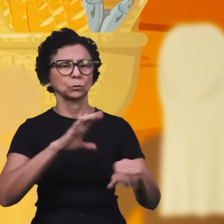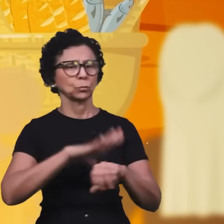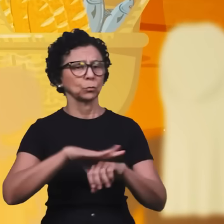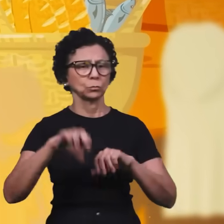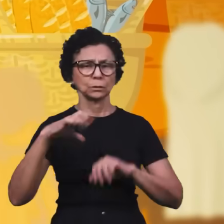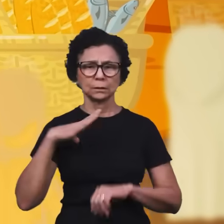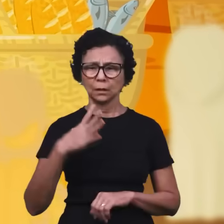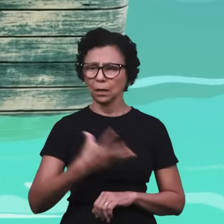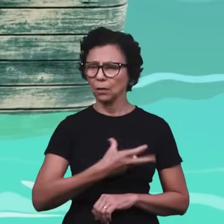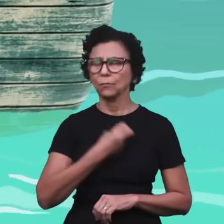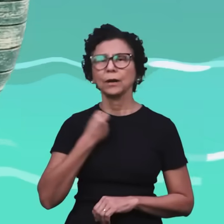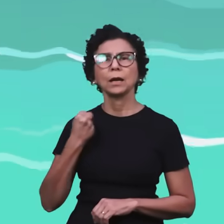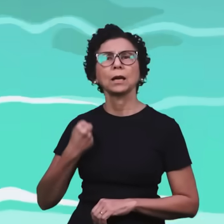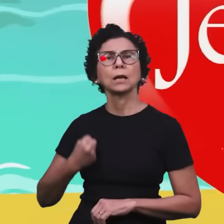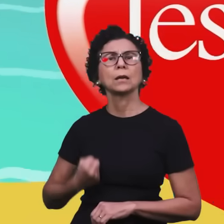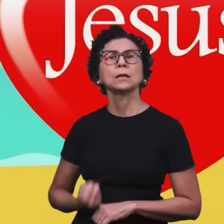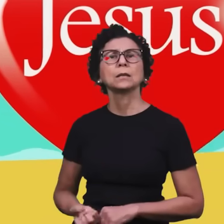também.